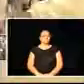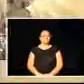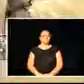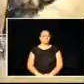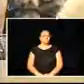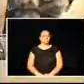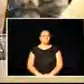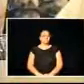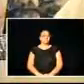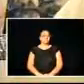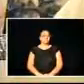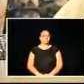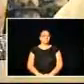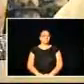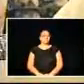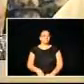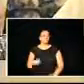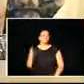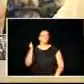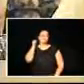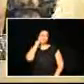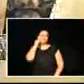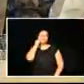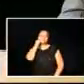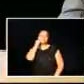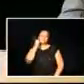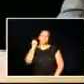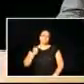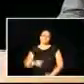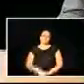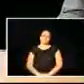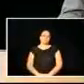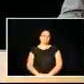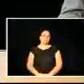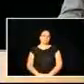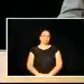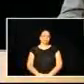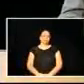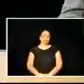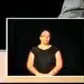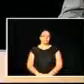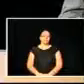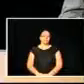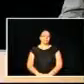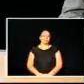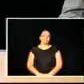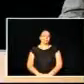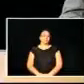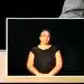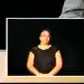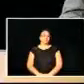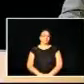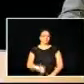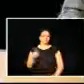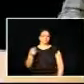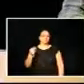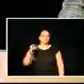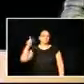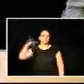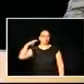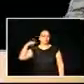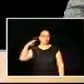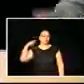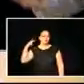uma escultura com certeza. De óleo peroba para ele. Né? O que nós sofremos de uma forma até... Né? Vários vereadores aqui na forma,